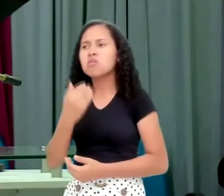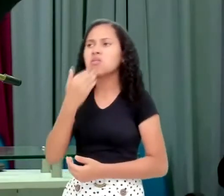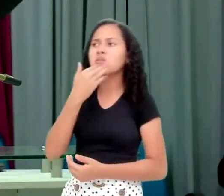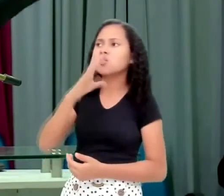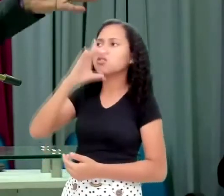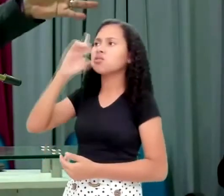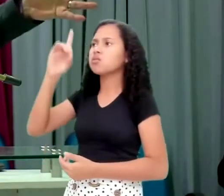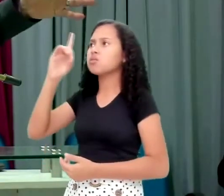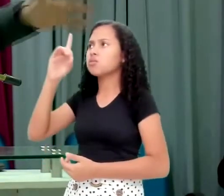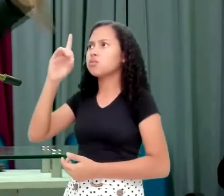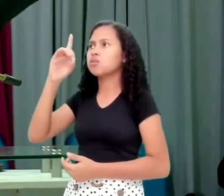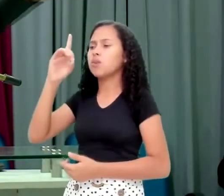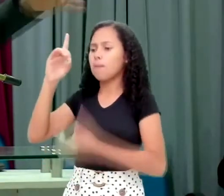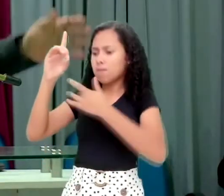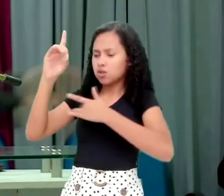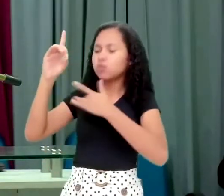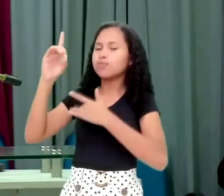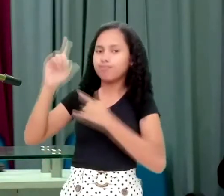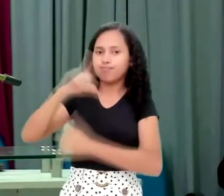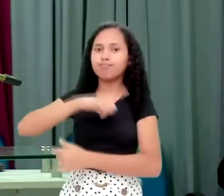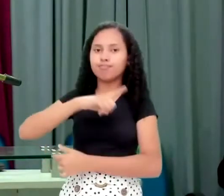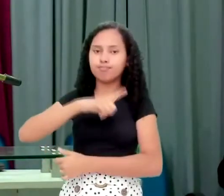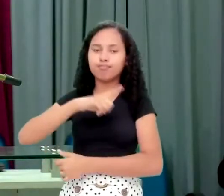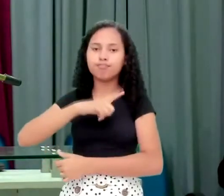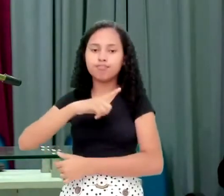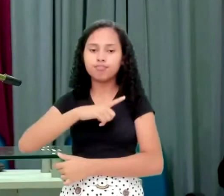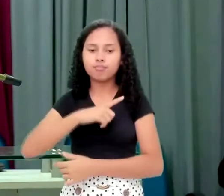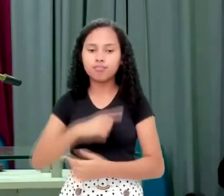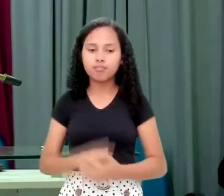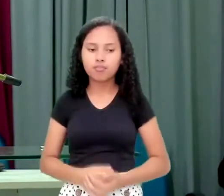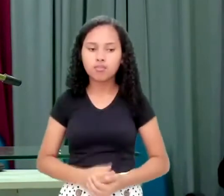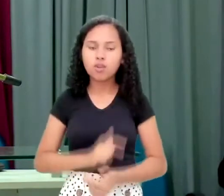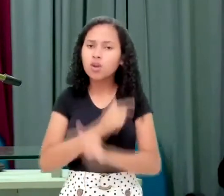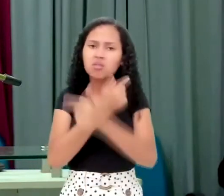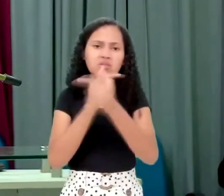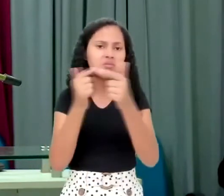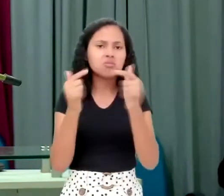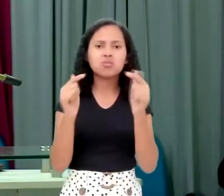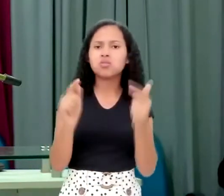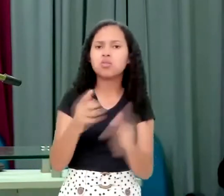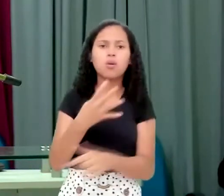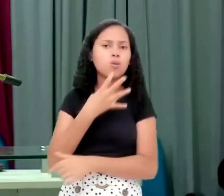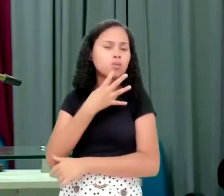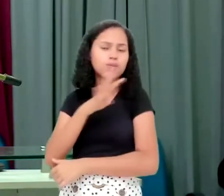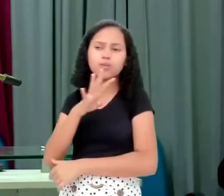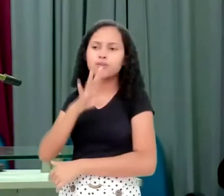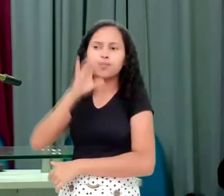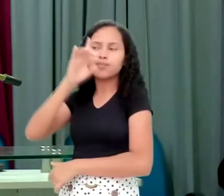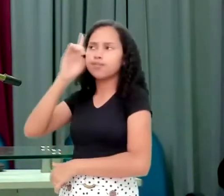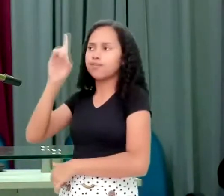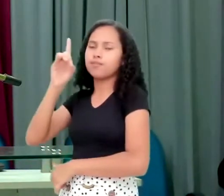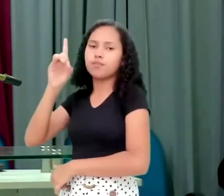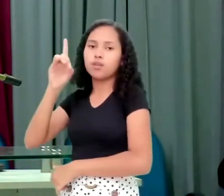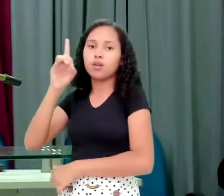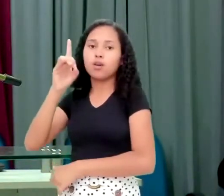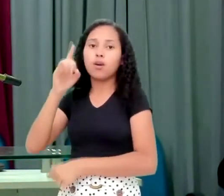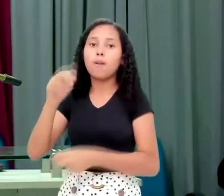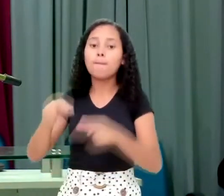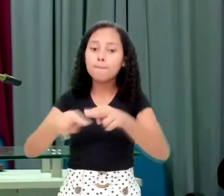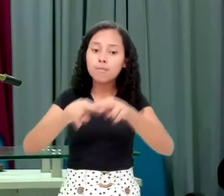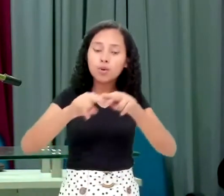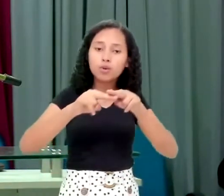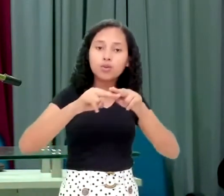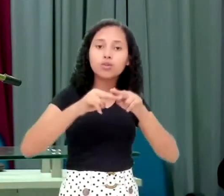sua descendência, aquele que vieram na sua posteridade, não tinham conhecimento do Senhor. Por isso pereceram, por isso